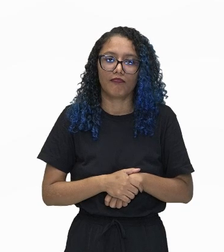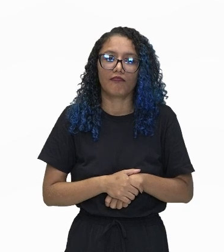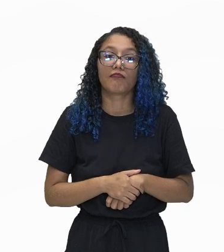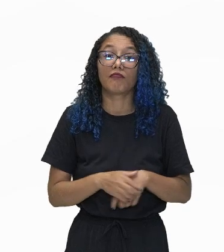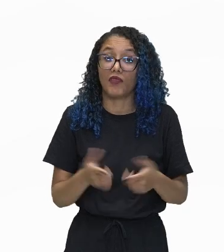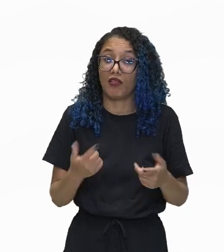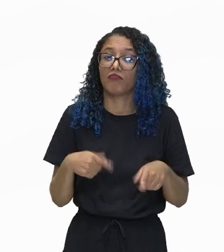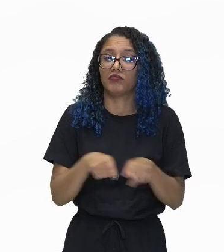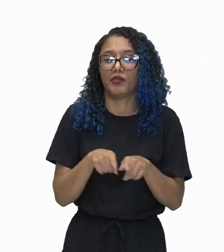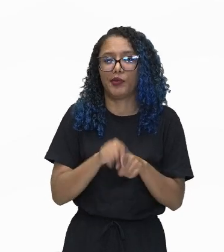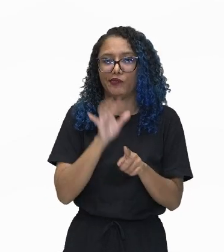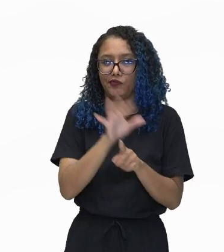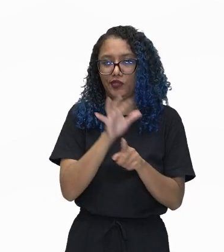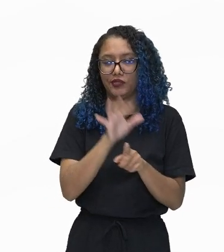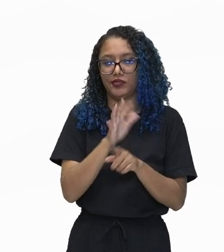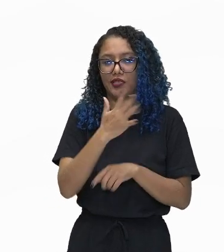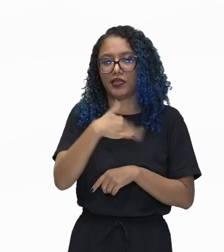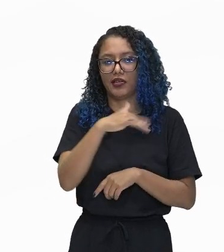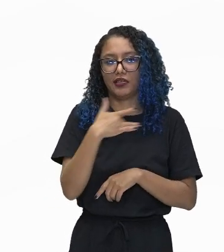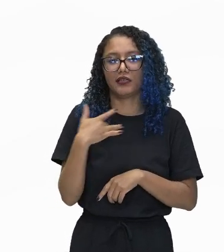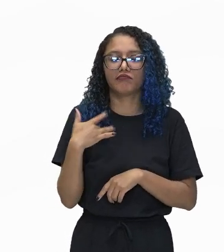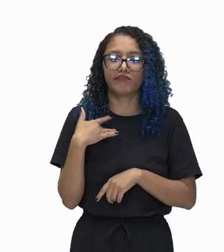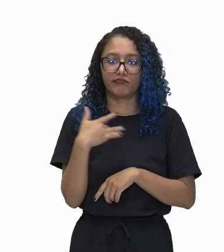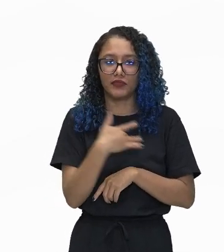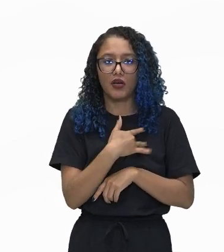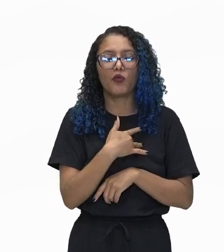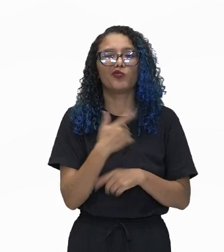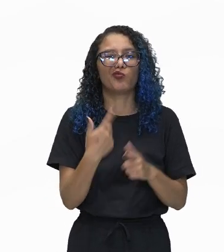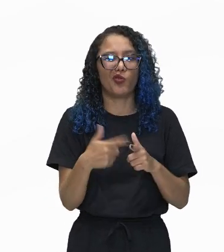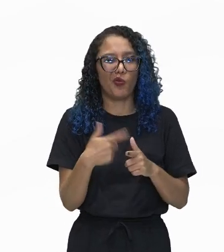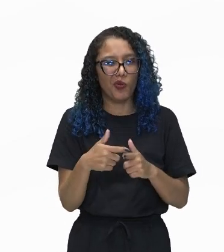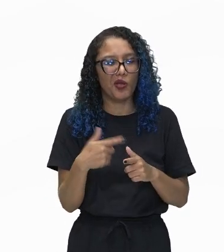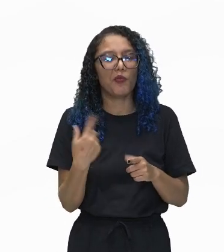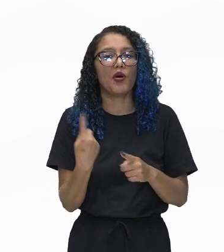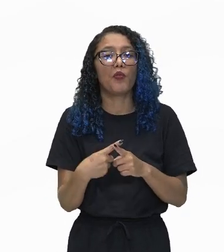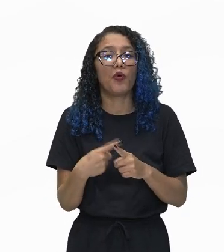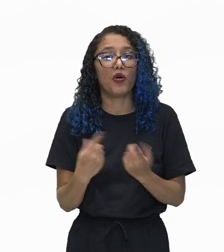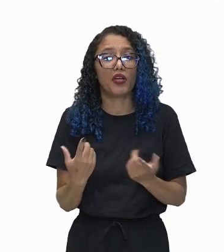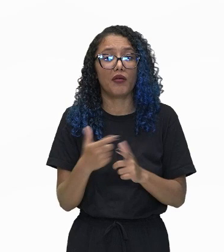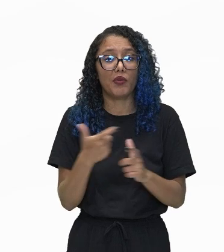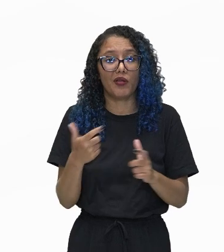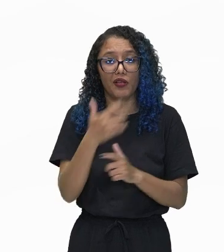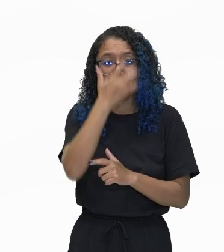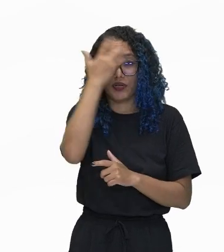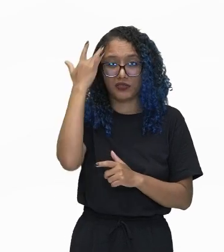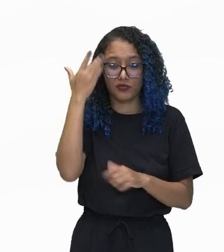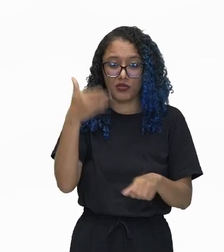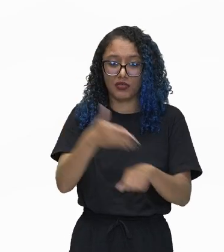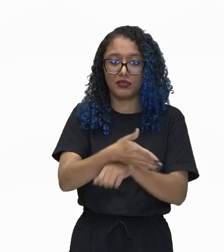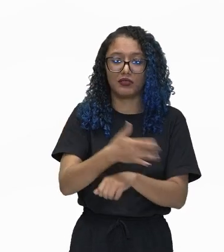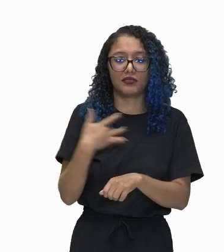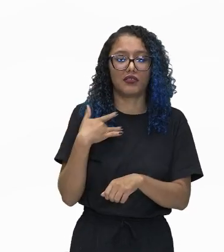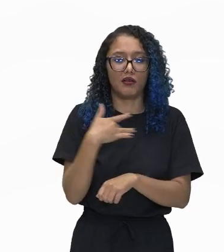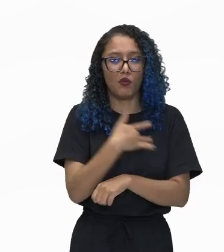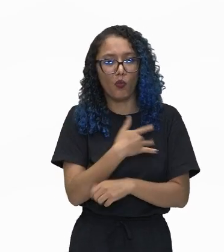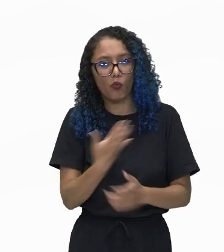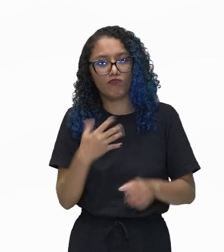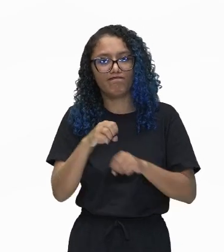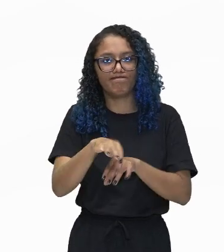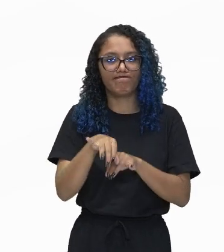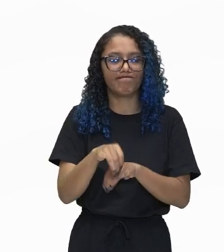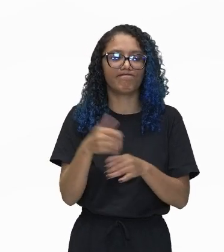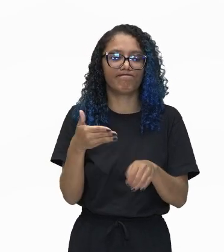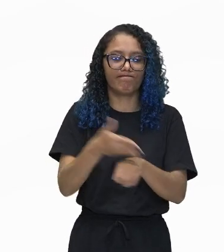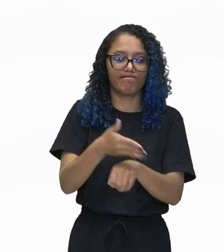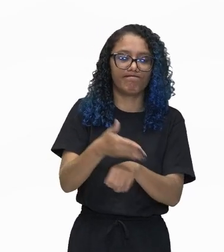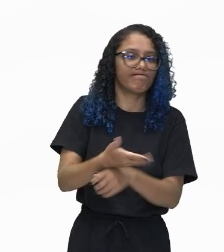né, traz, então, alguns problemas, já que muitas pessoas também não têm acesso, né, à saúde, à educação. Mas vamos,